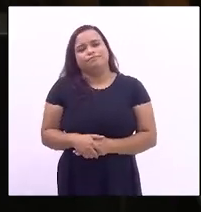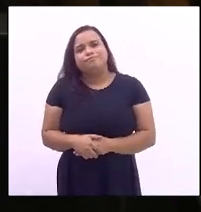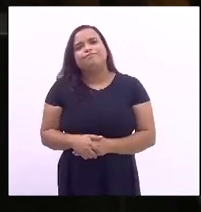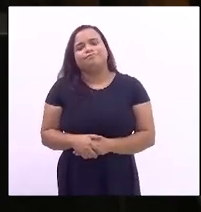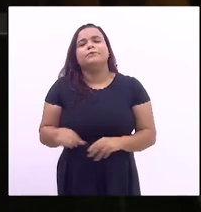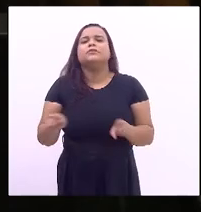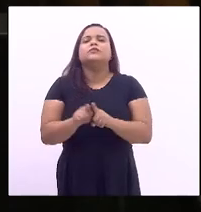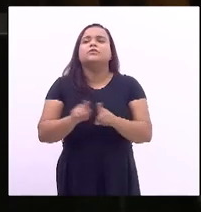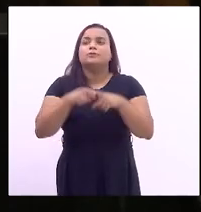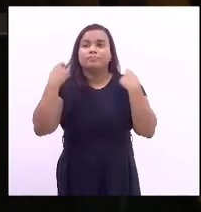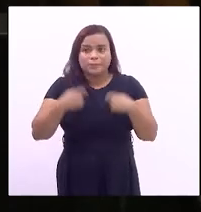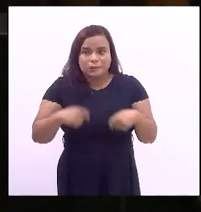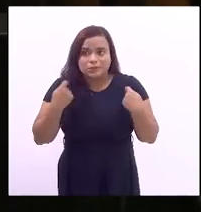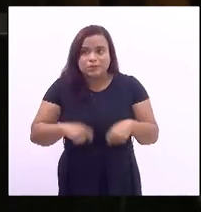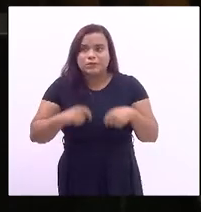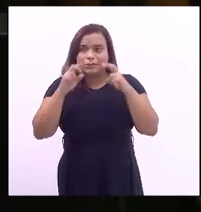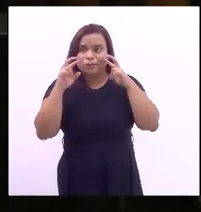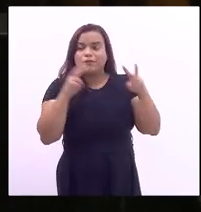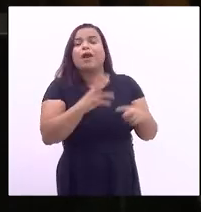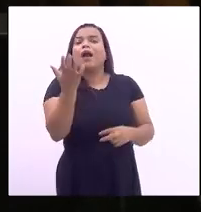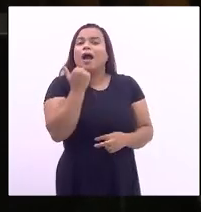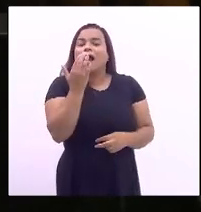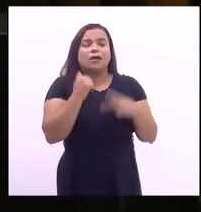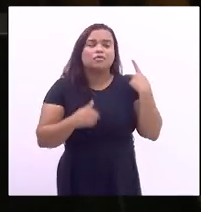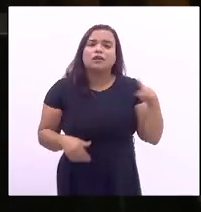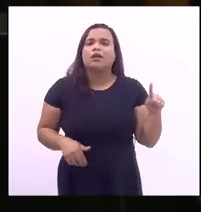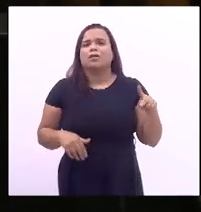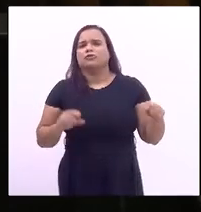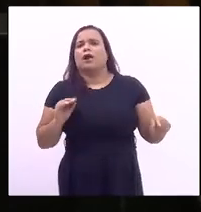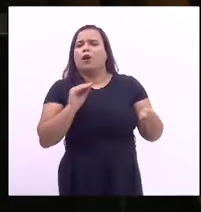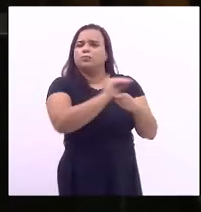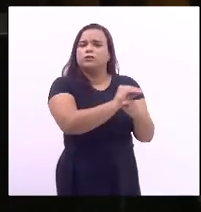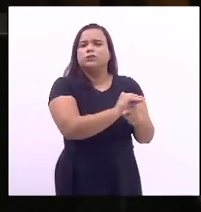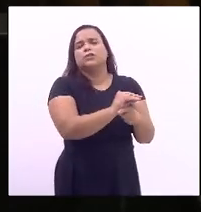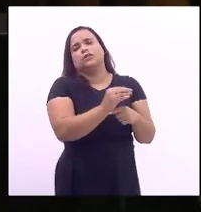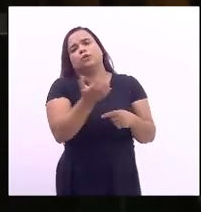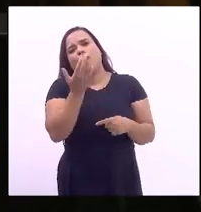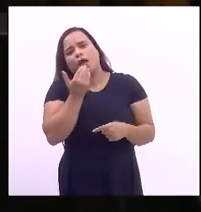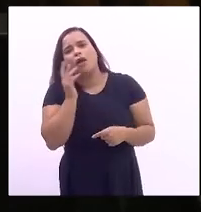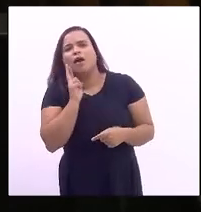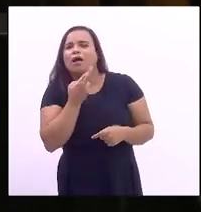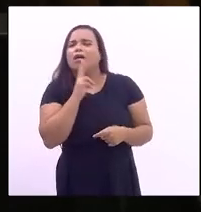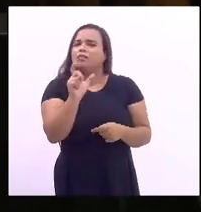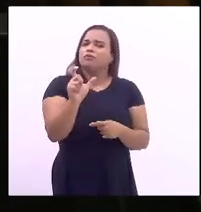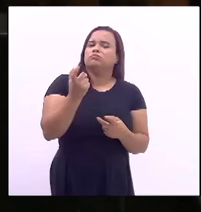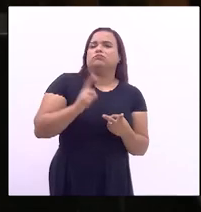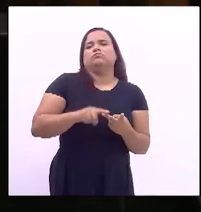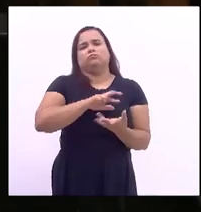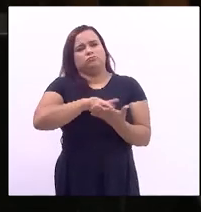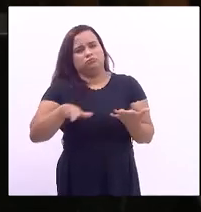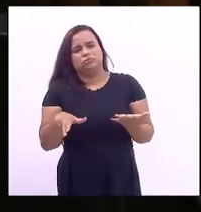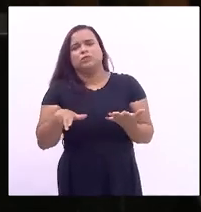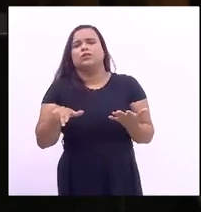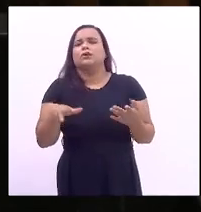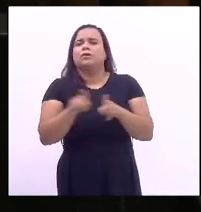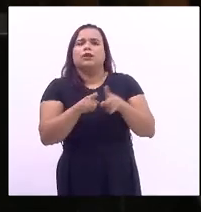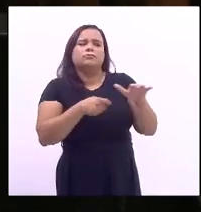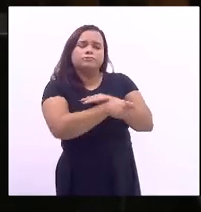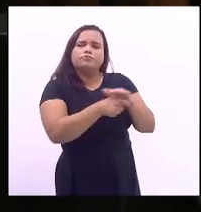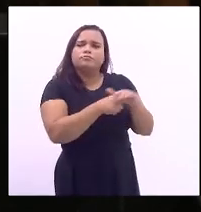precisa ser visto alimentação auxílio refeição dos nossos Poli e as suas